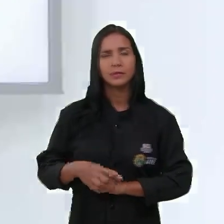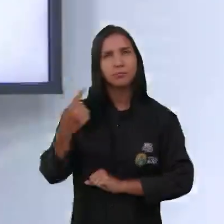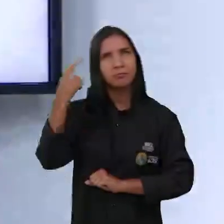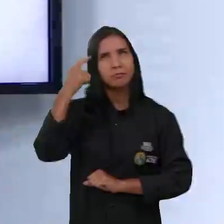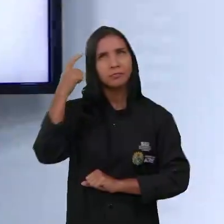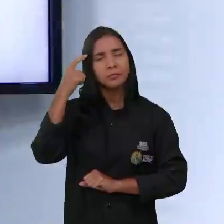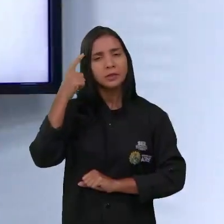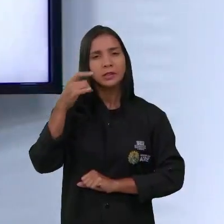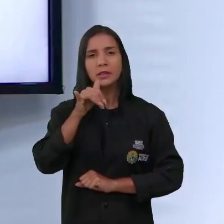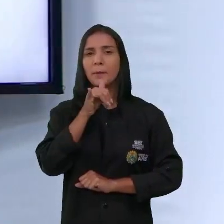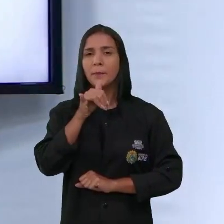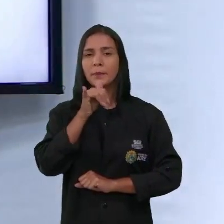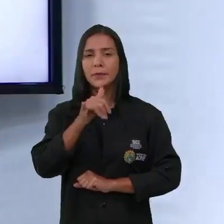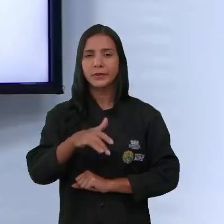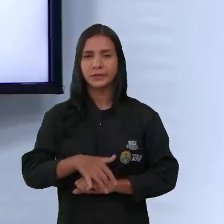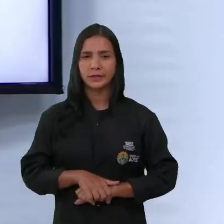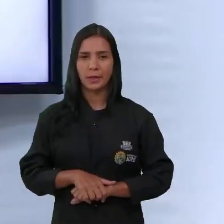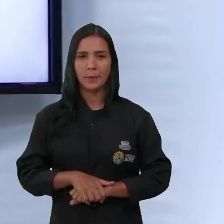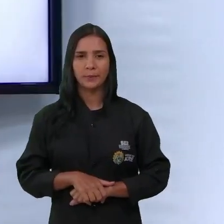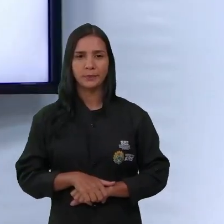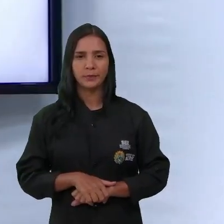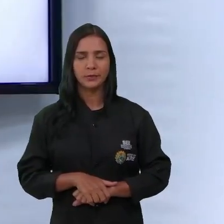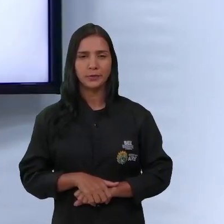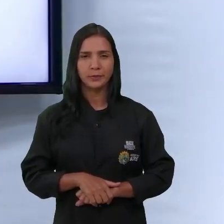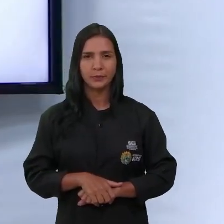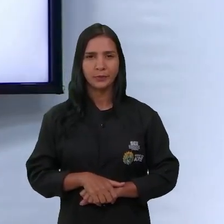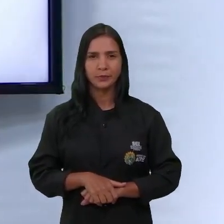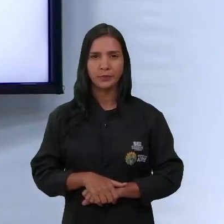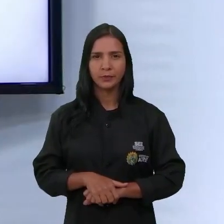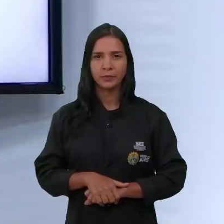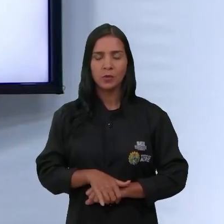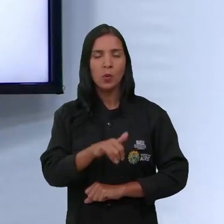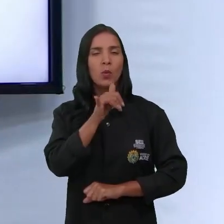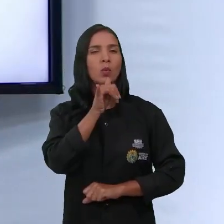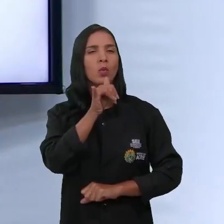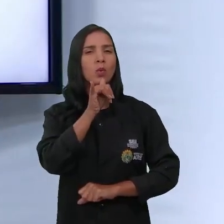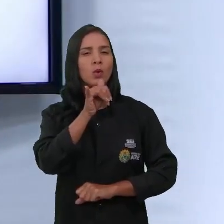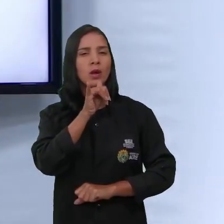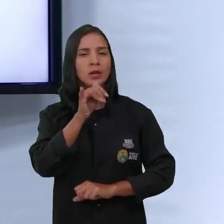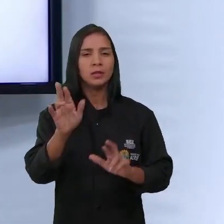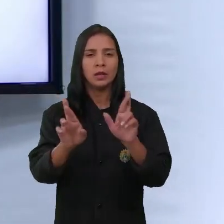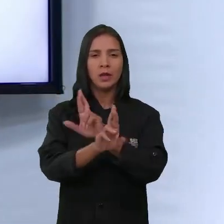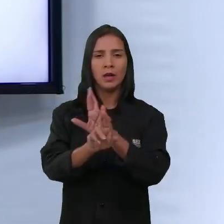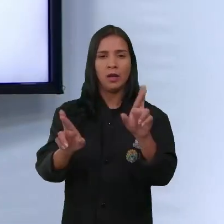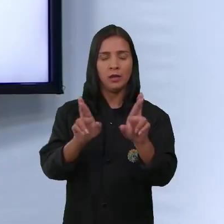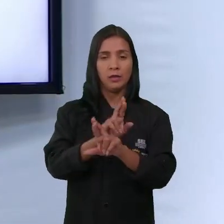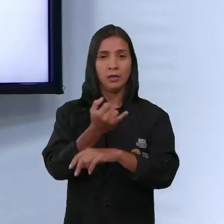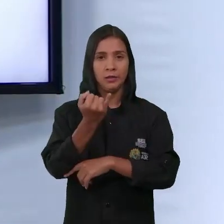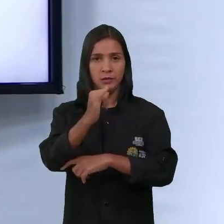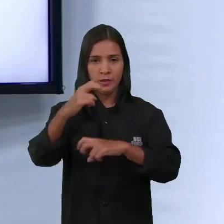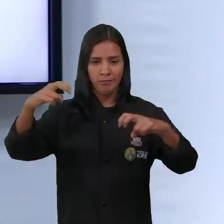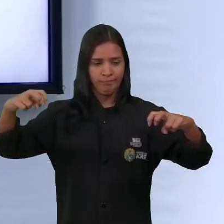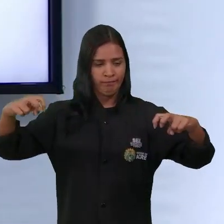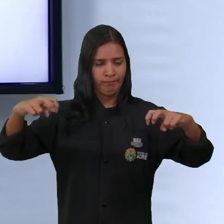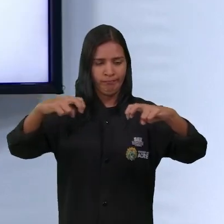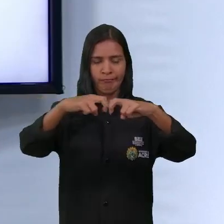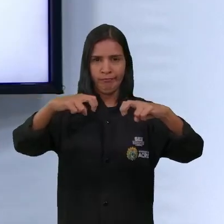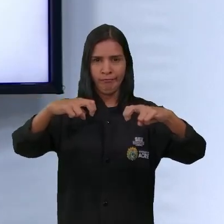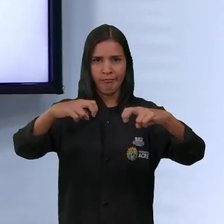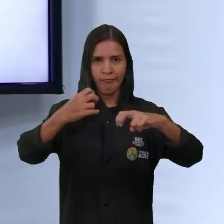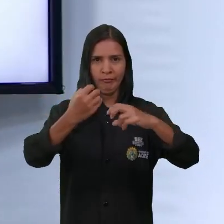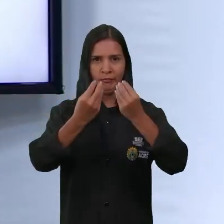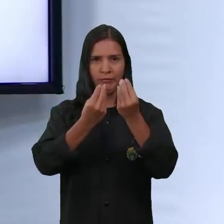Vou exemplificar para você uma situação bioética. Um acidente de carro. Vamos